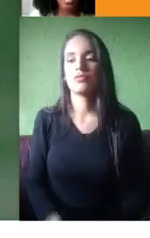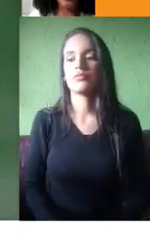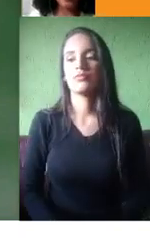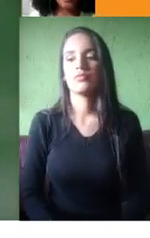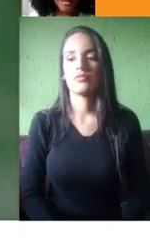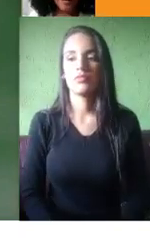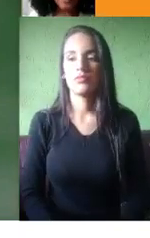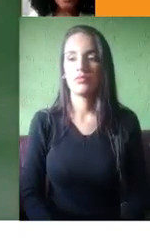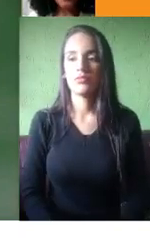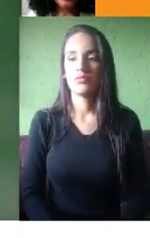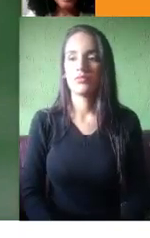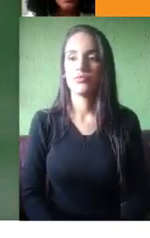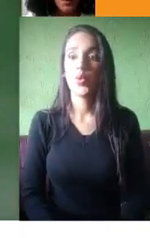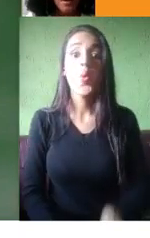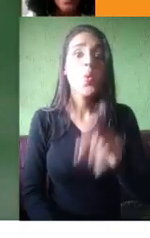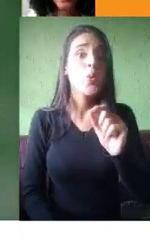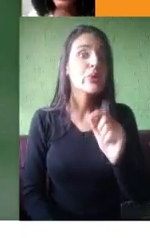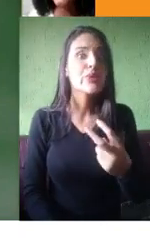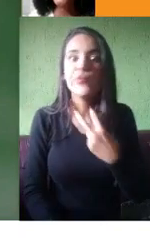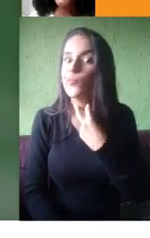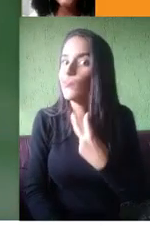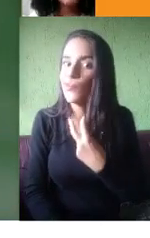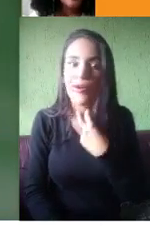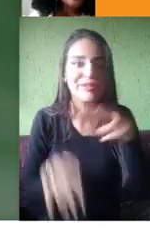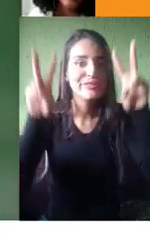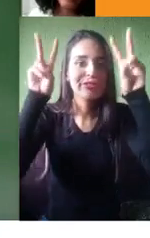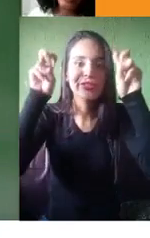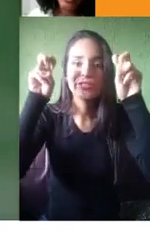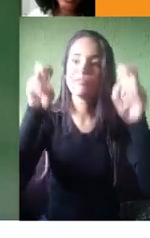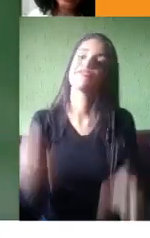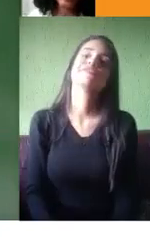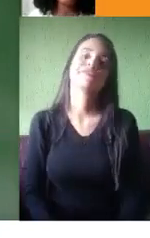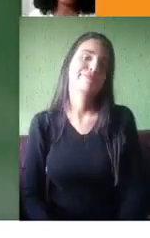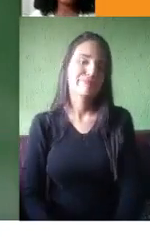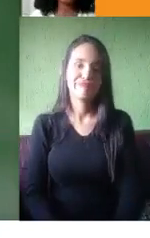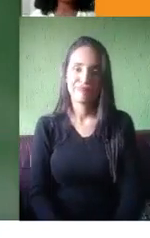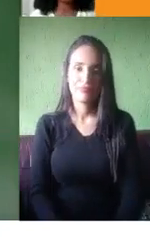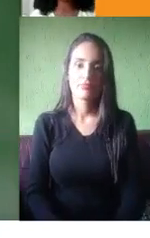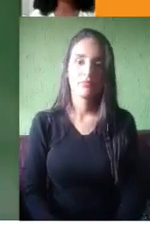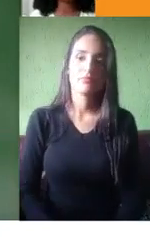Nova Lei Áurea, certo? Agora, o que não deve ter no título? As